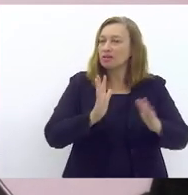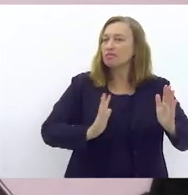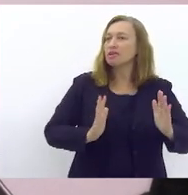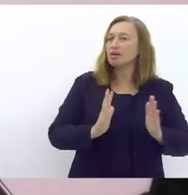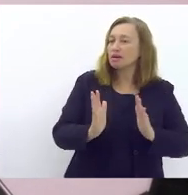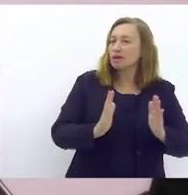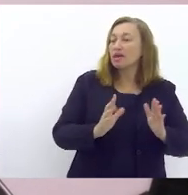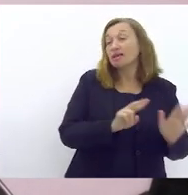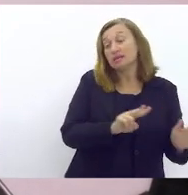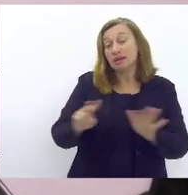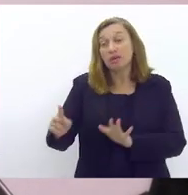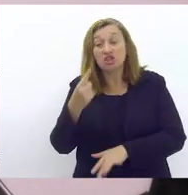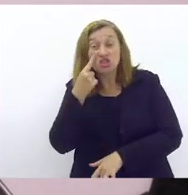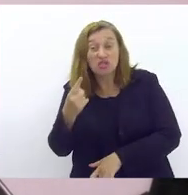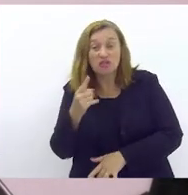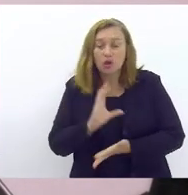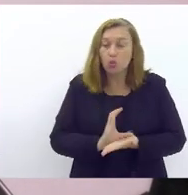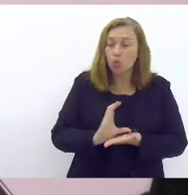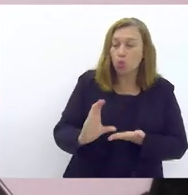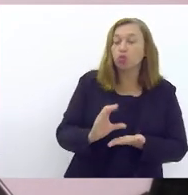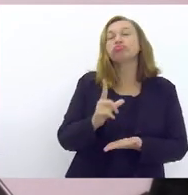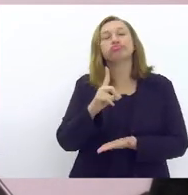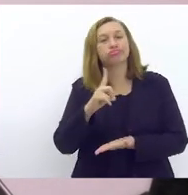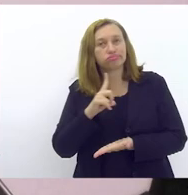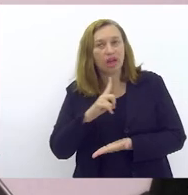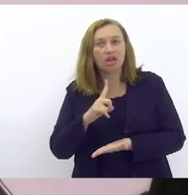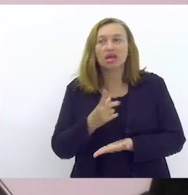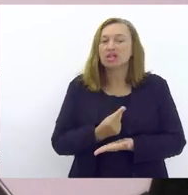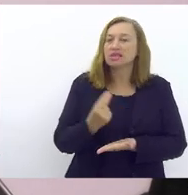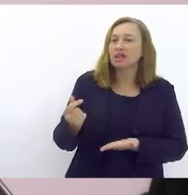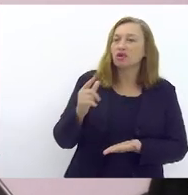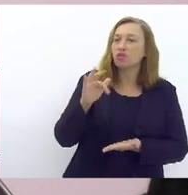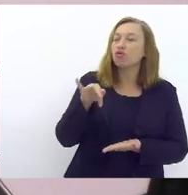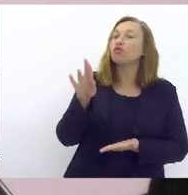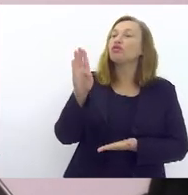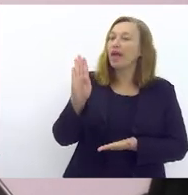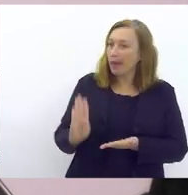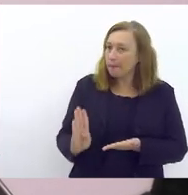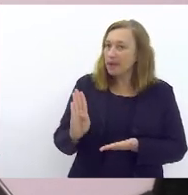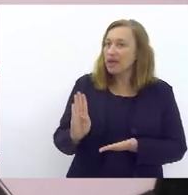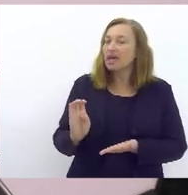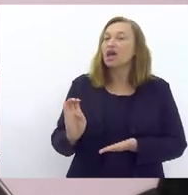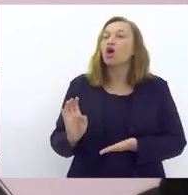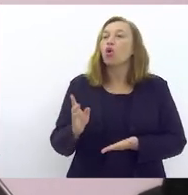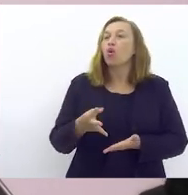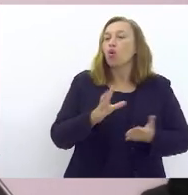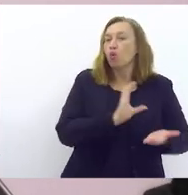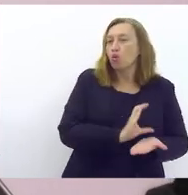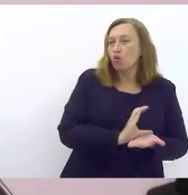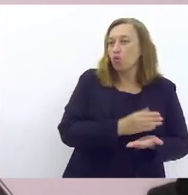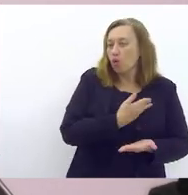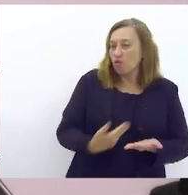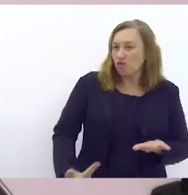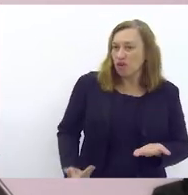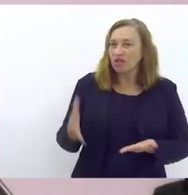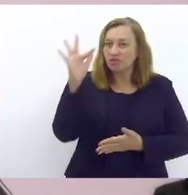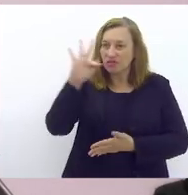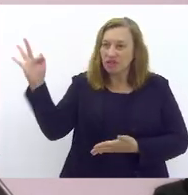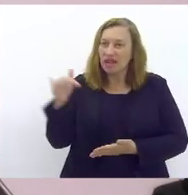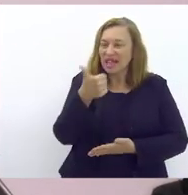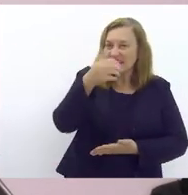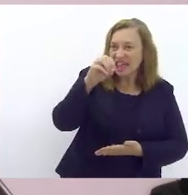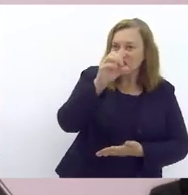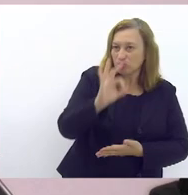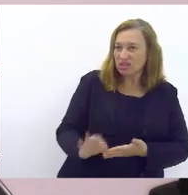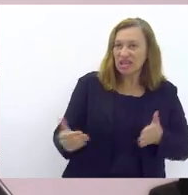semana e a gente vê que o recurso tem. Nós saímos de um Fundeb que o governo federal repassava em torno de 10%